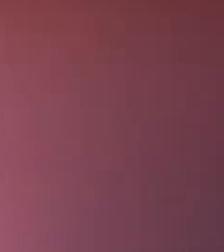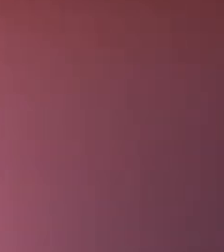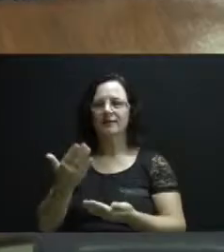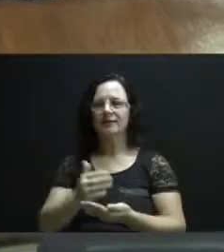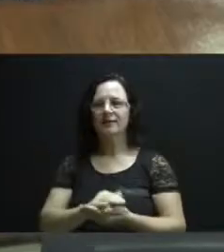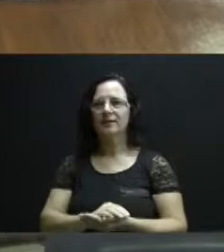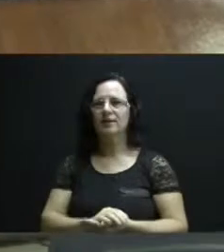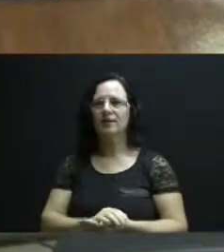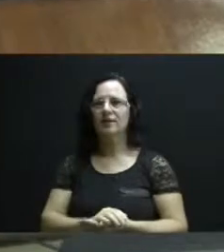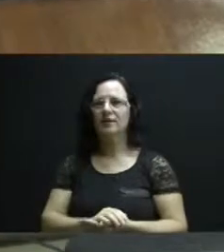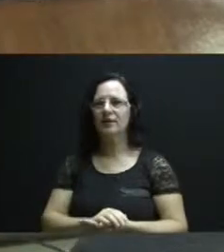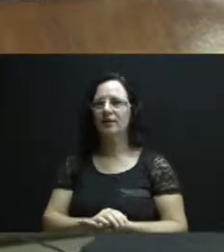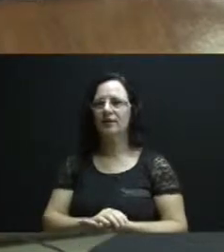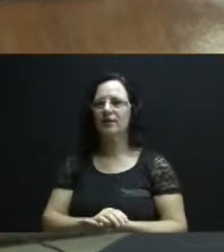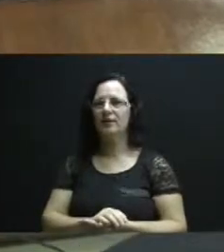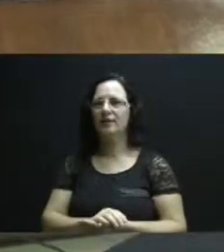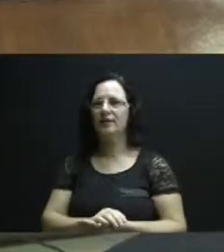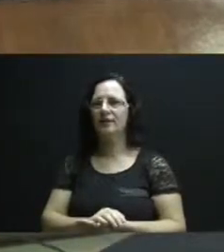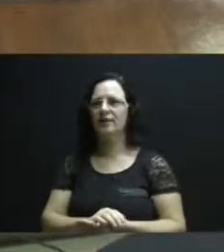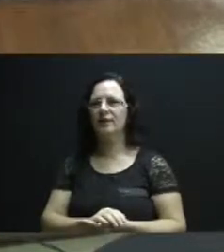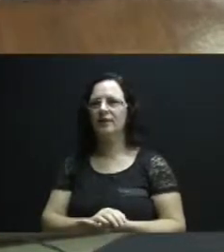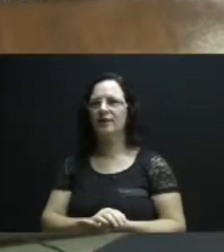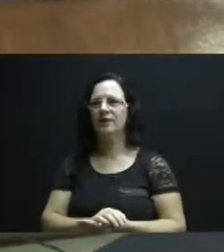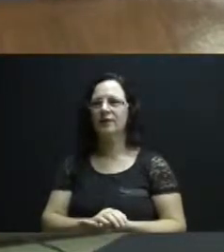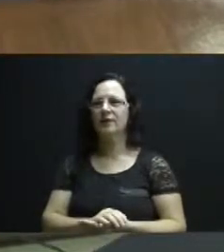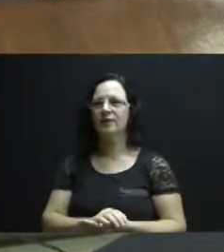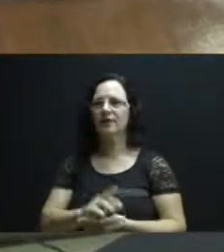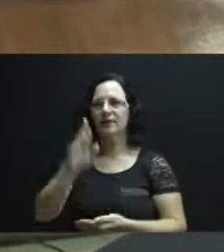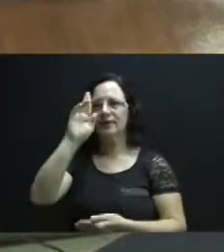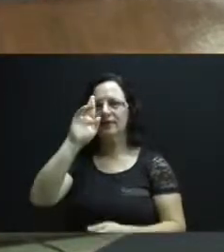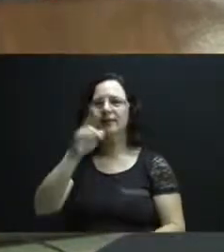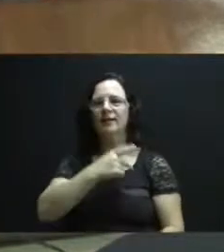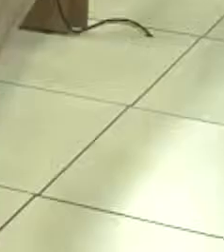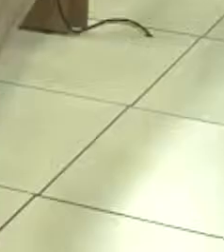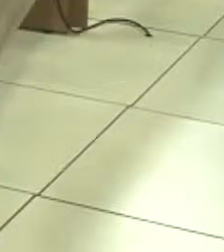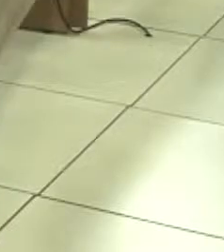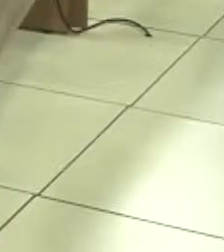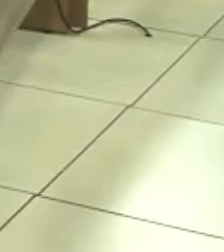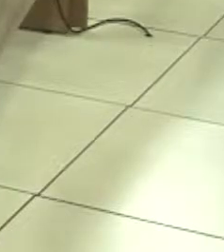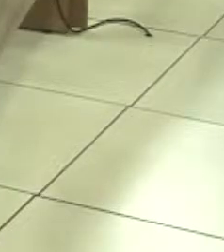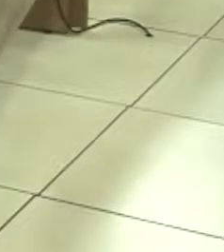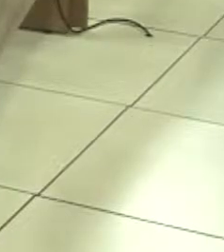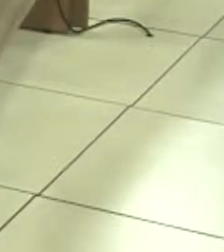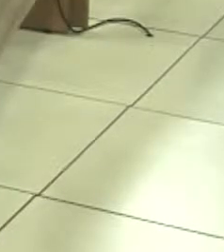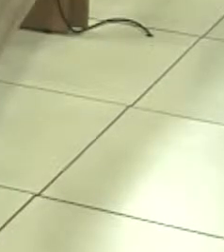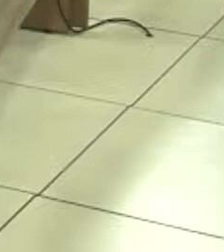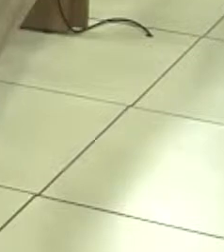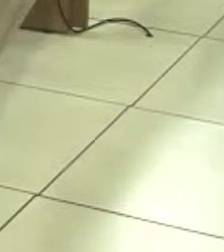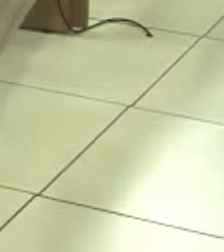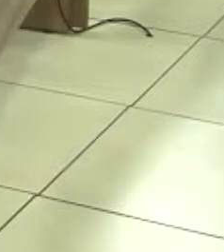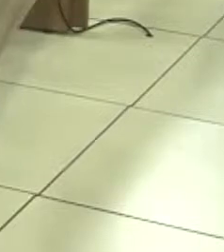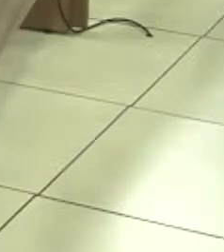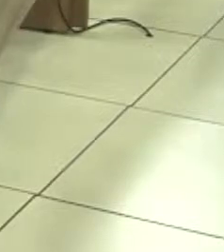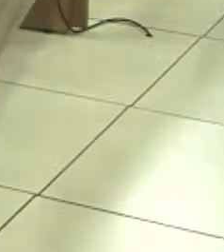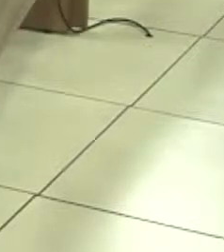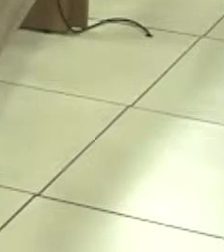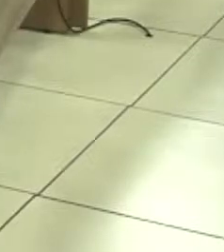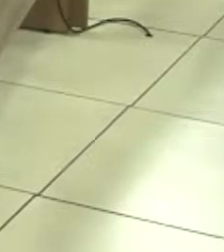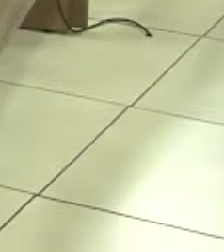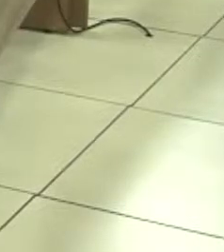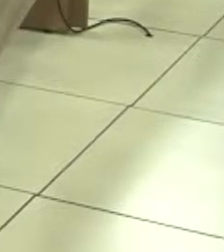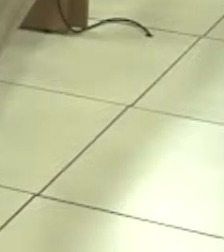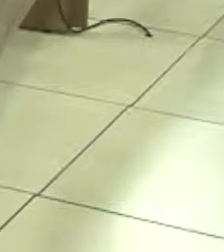em pauta para a 6ª sessão ordinária do dia 12 de março de 2009 na ordem do dia seis